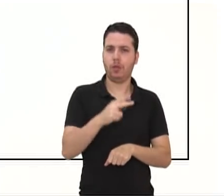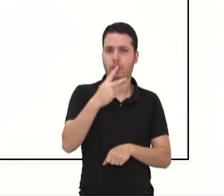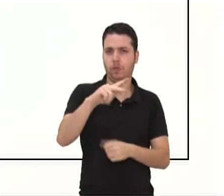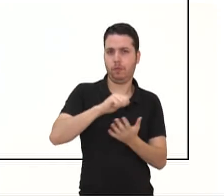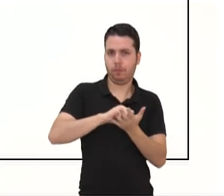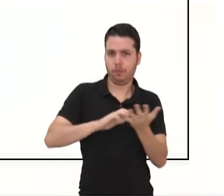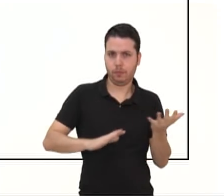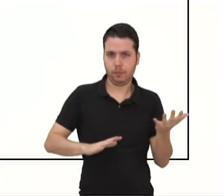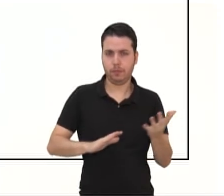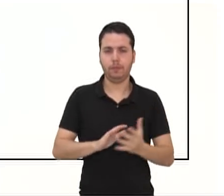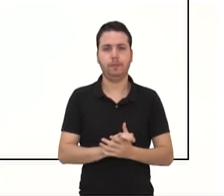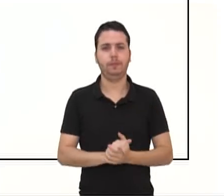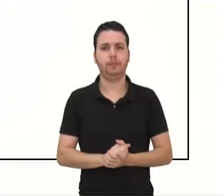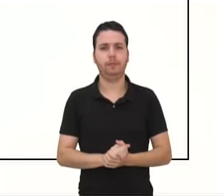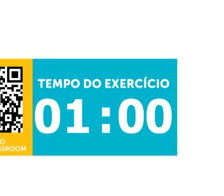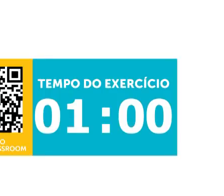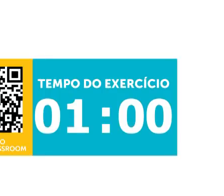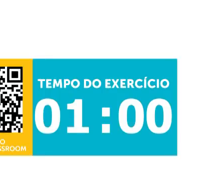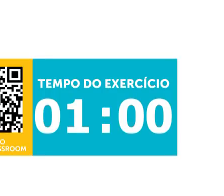trabalhinho.